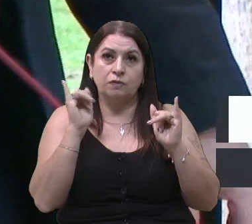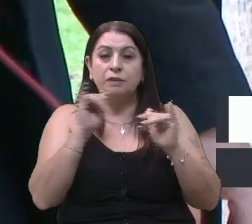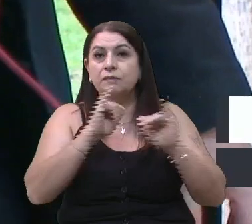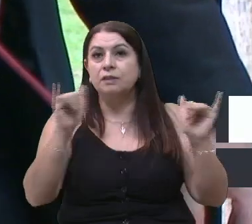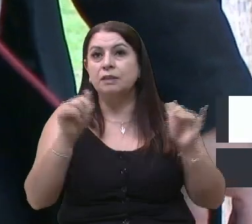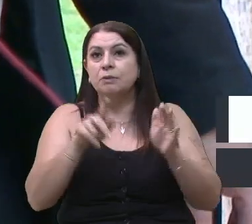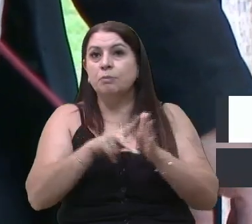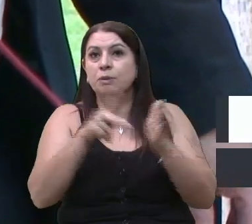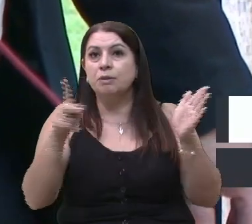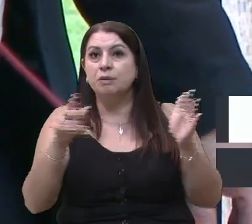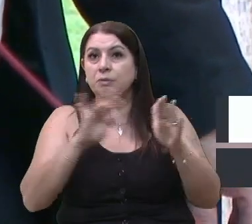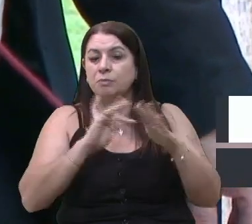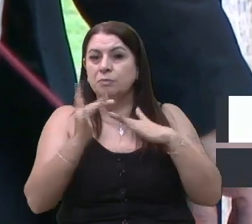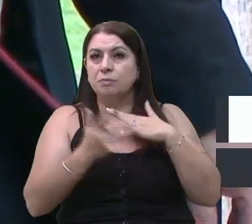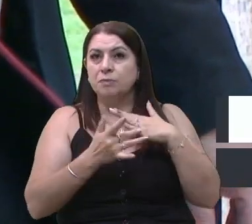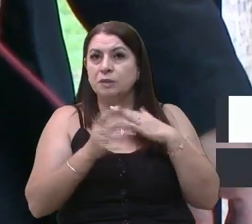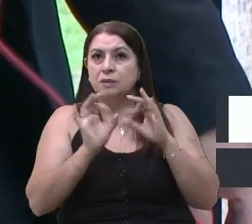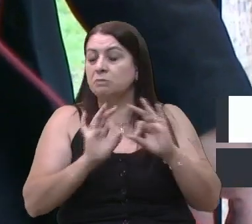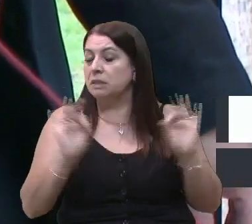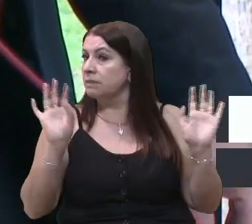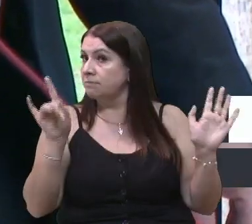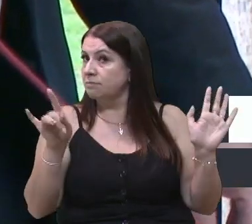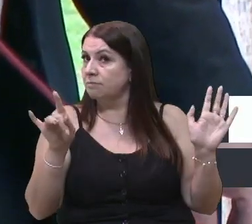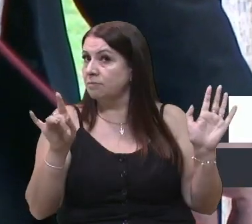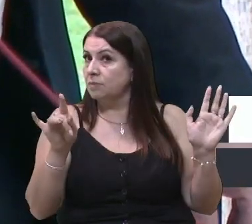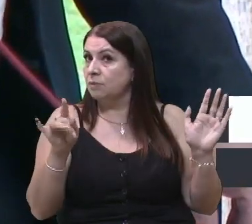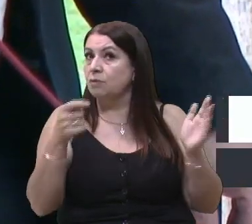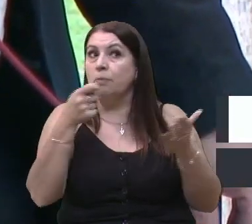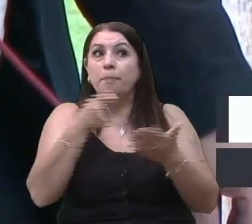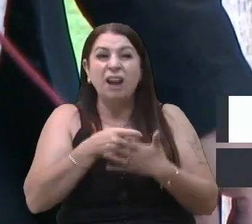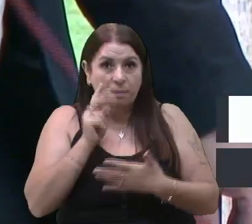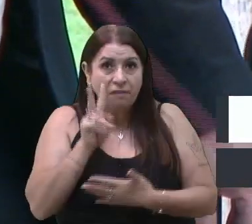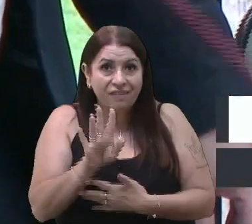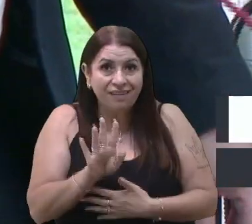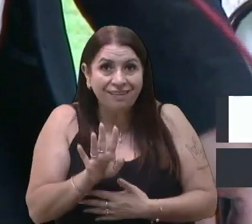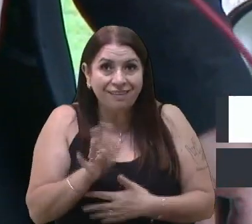jornal e pela imprensa. Simplesmente isso. Ou vamos pagar para ver? Inclusive...